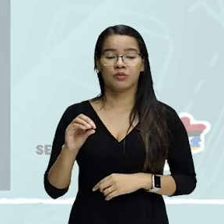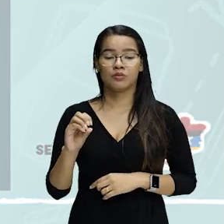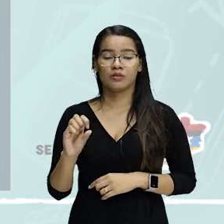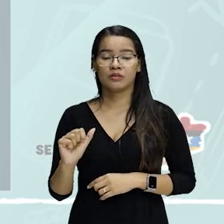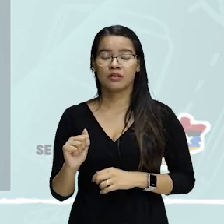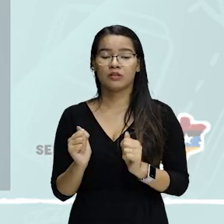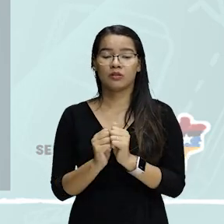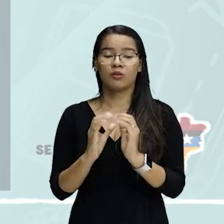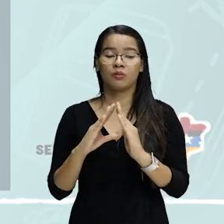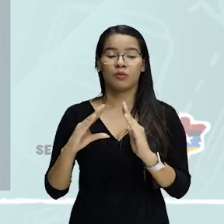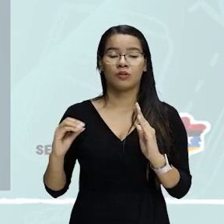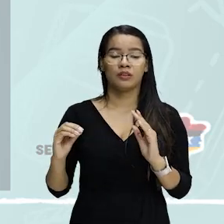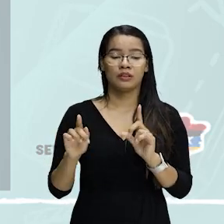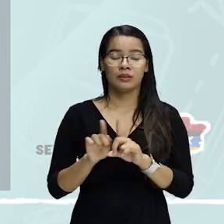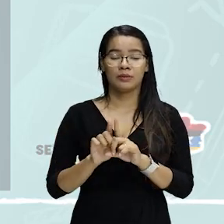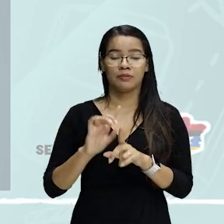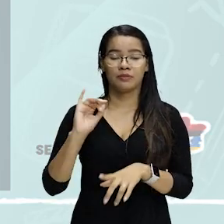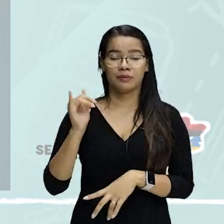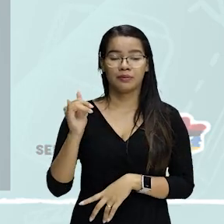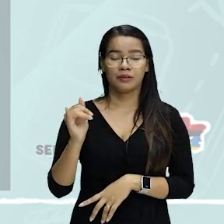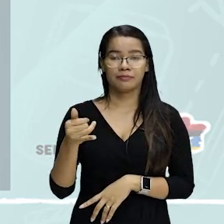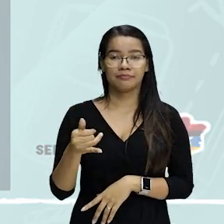as fabulações da poesia.